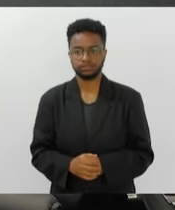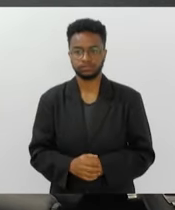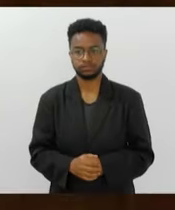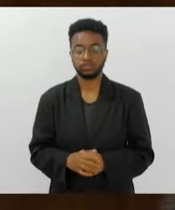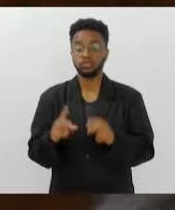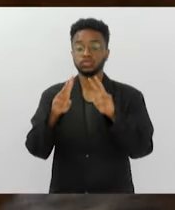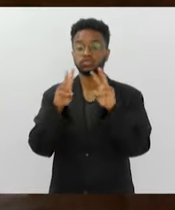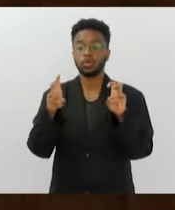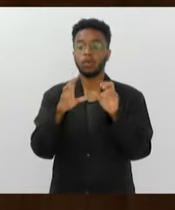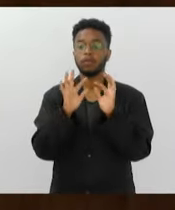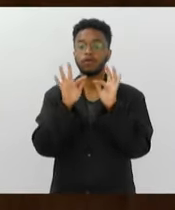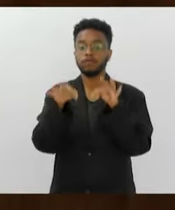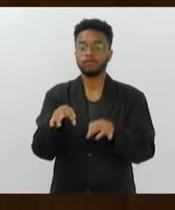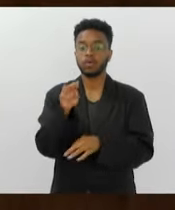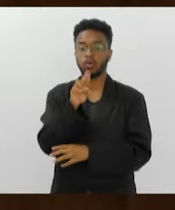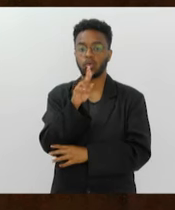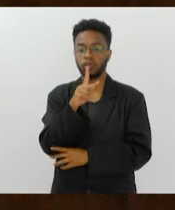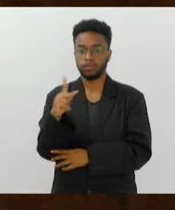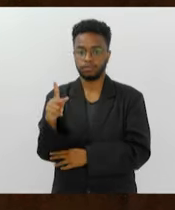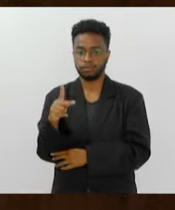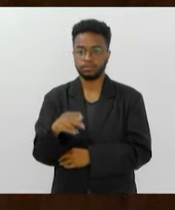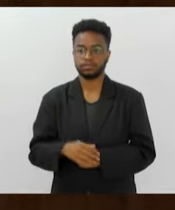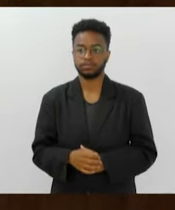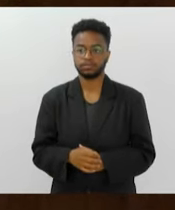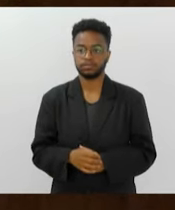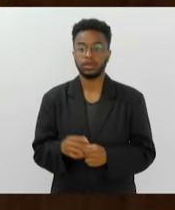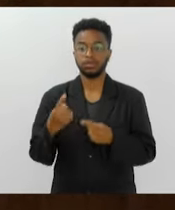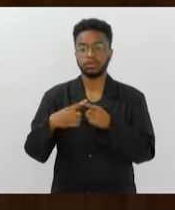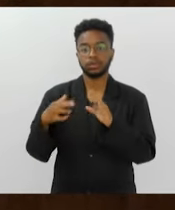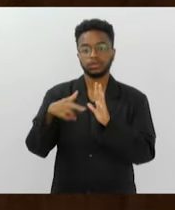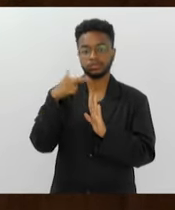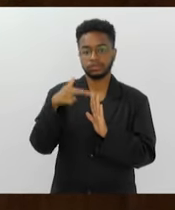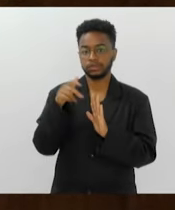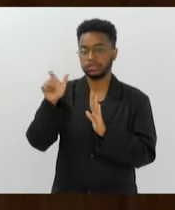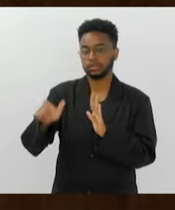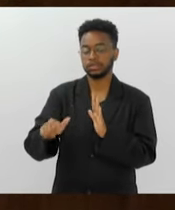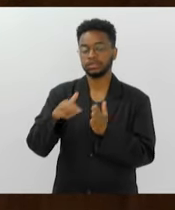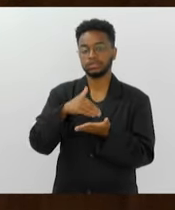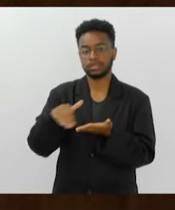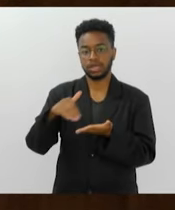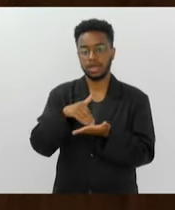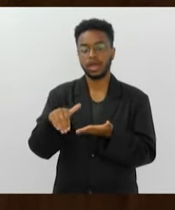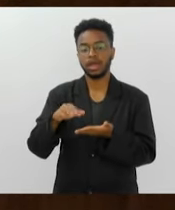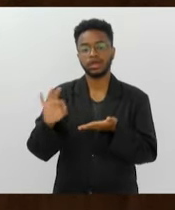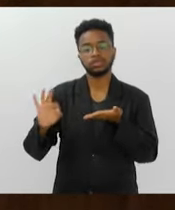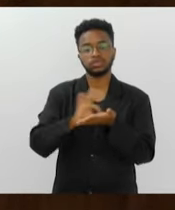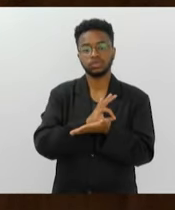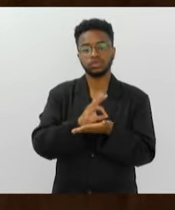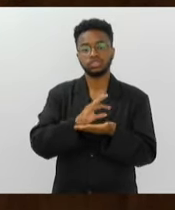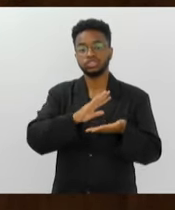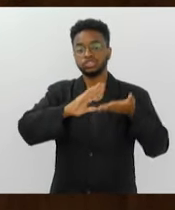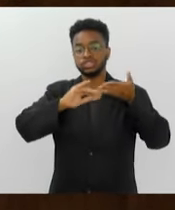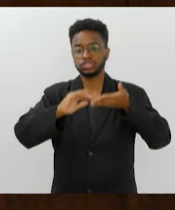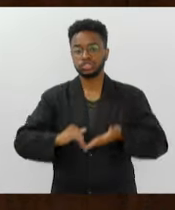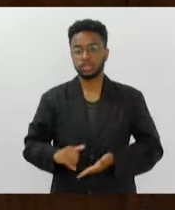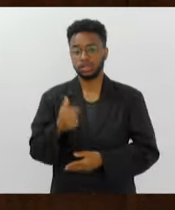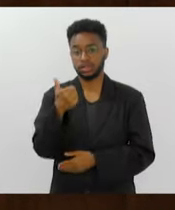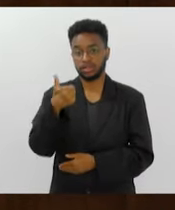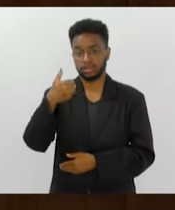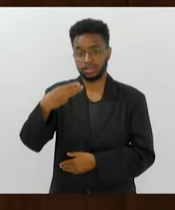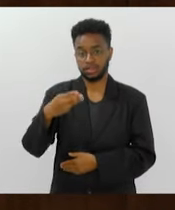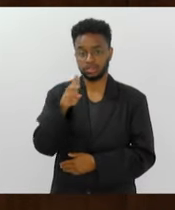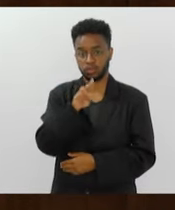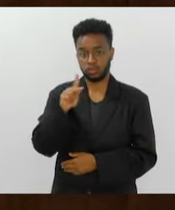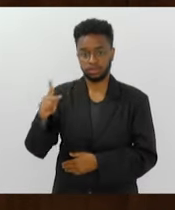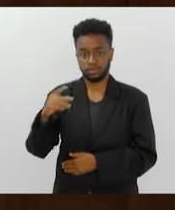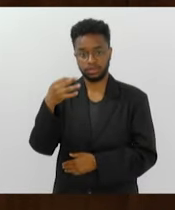fim das ups resolução assinada pelo secretário Presidente extingue 13 upps no estado do Rio de